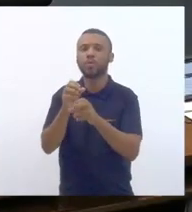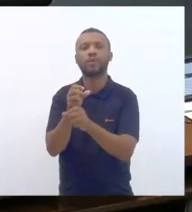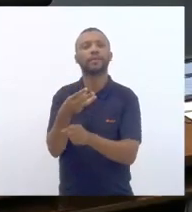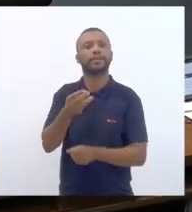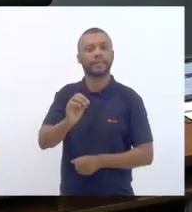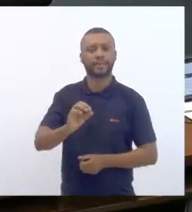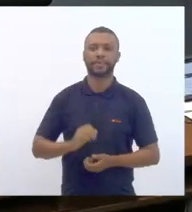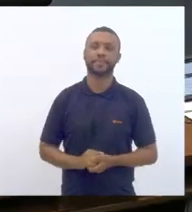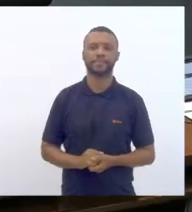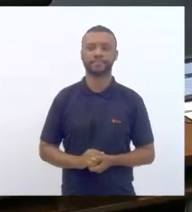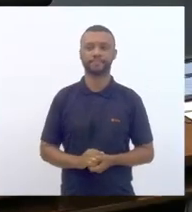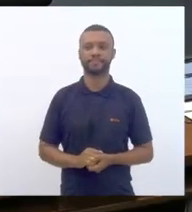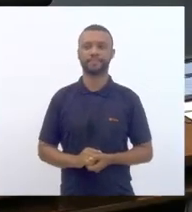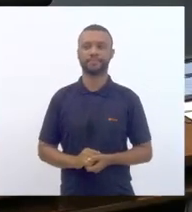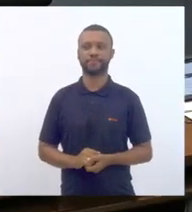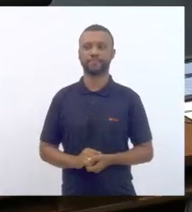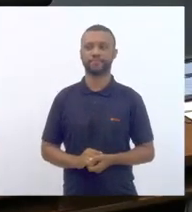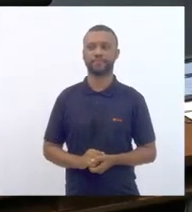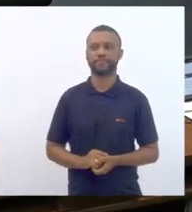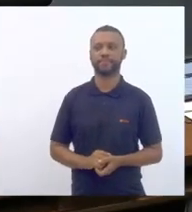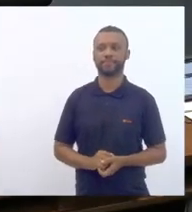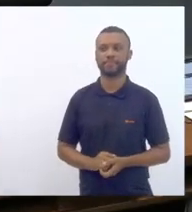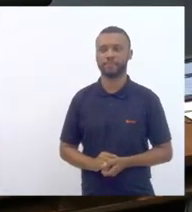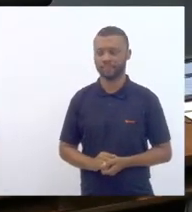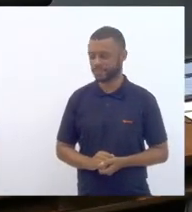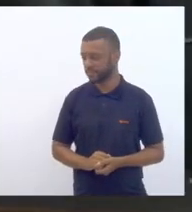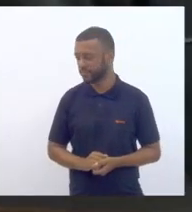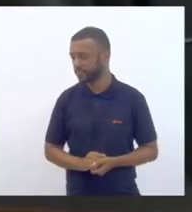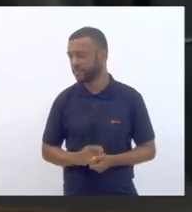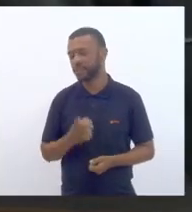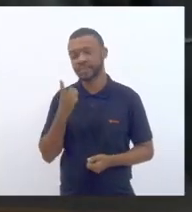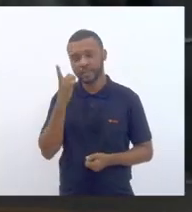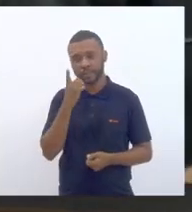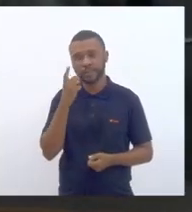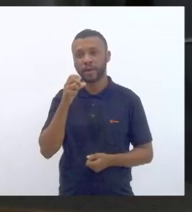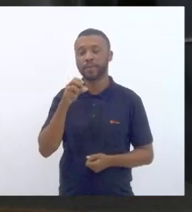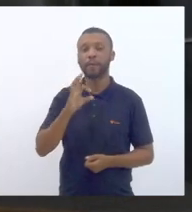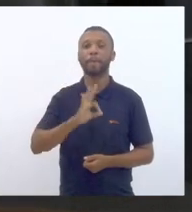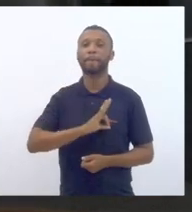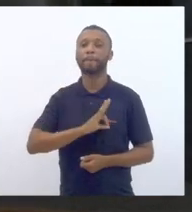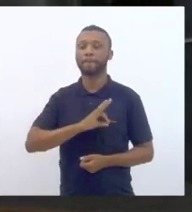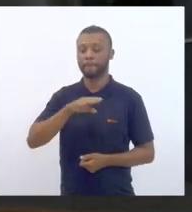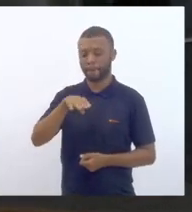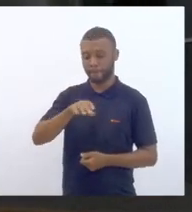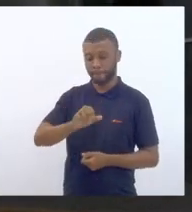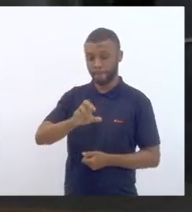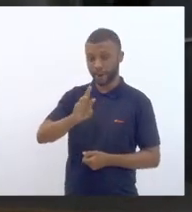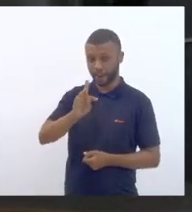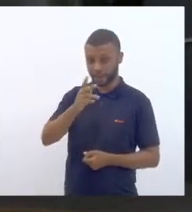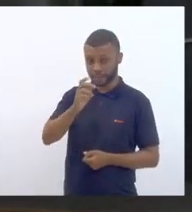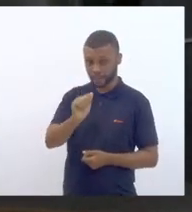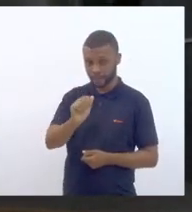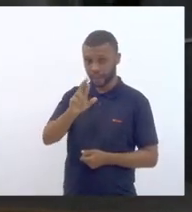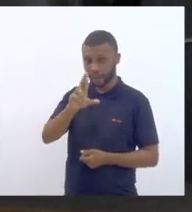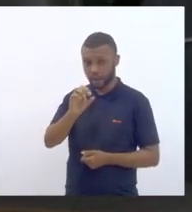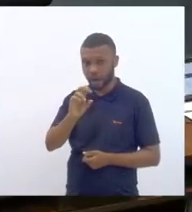até perdido aqui, é isso mesmo. 30. Deputada Marta Rocha.